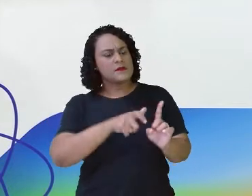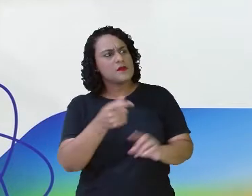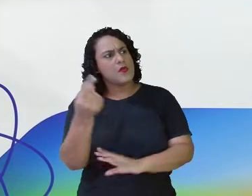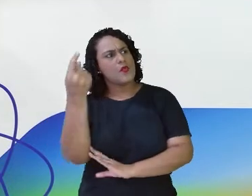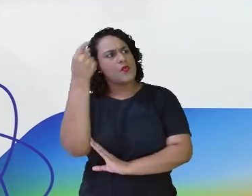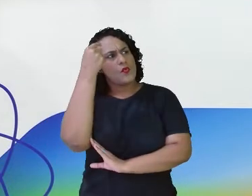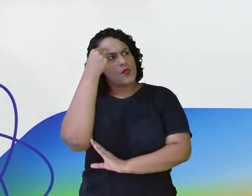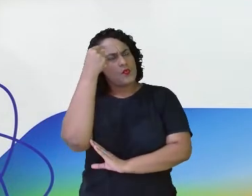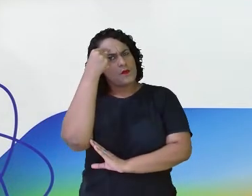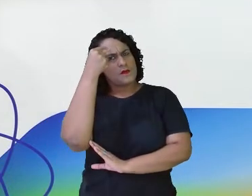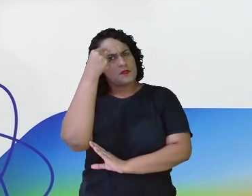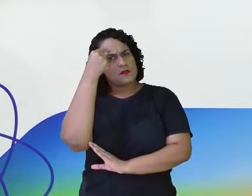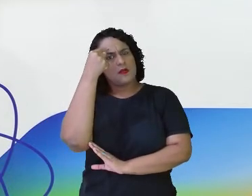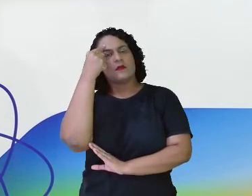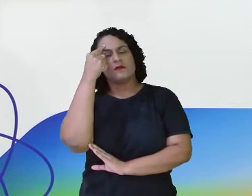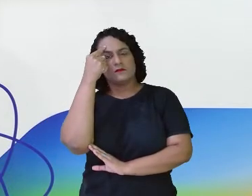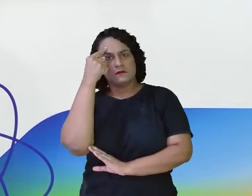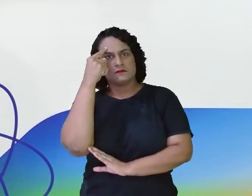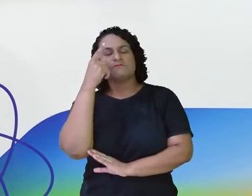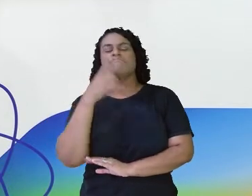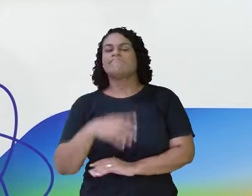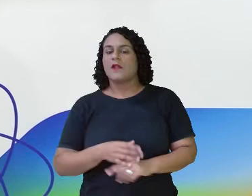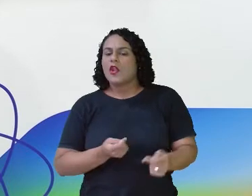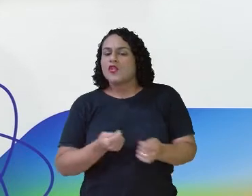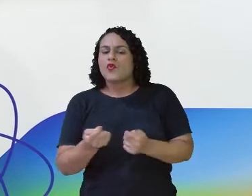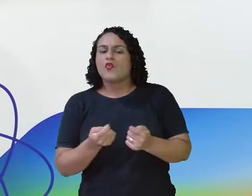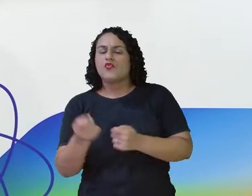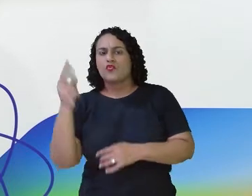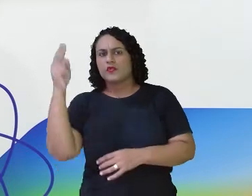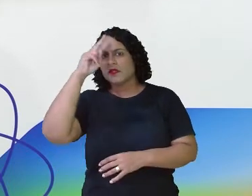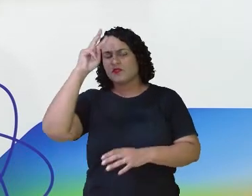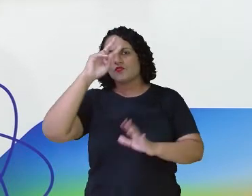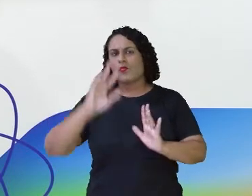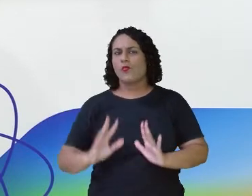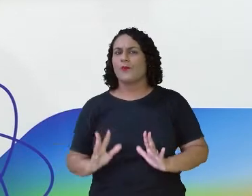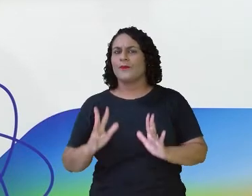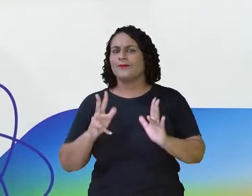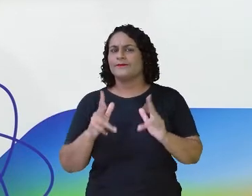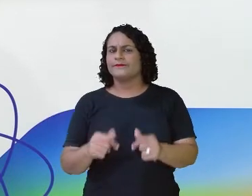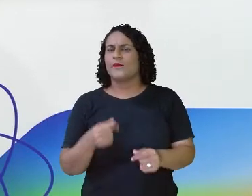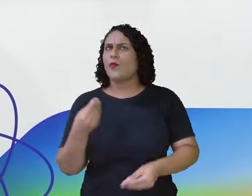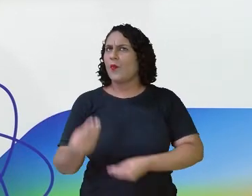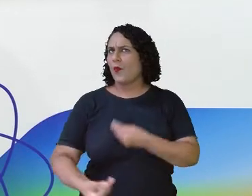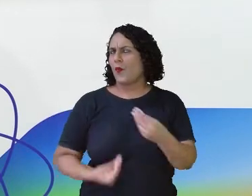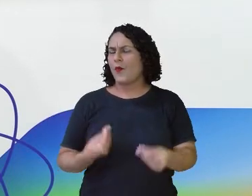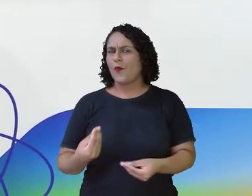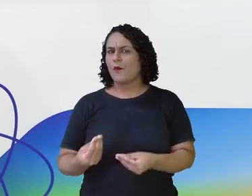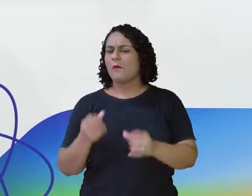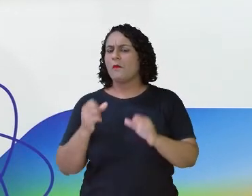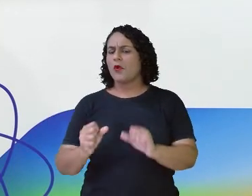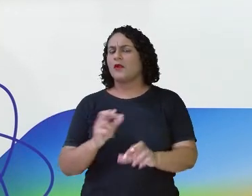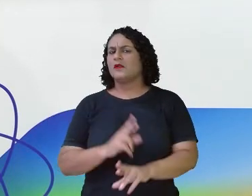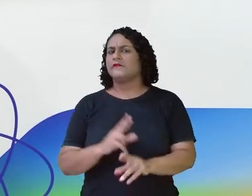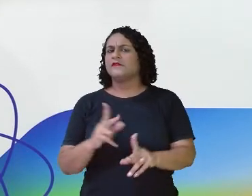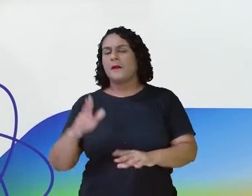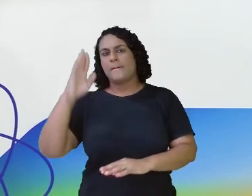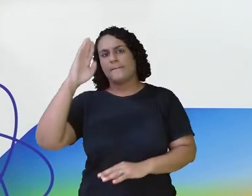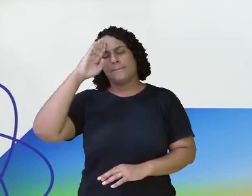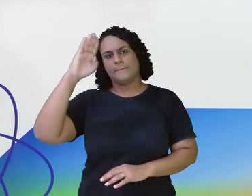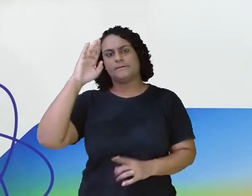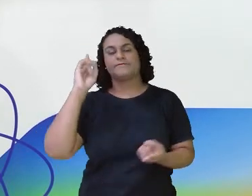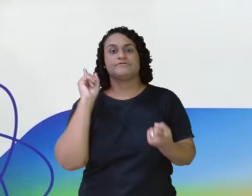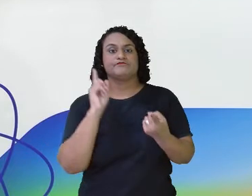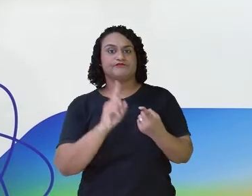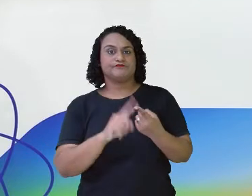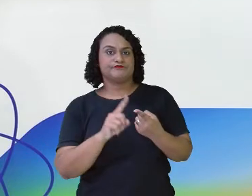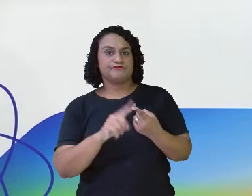pensando, então ele tem o domínio ali da história toda, tá certo? Professora, como assim eu posso diferenciar principalmente o